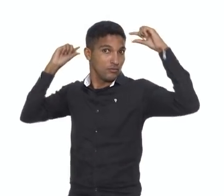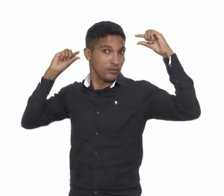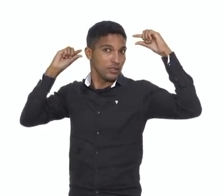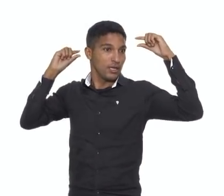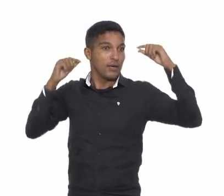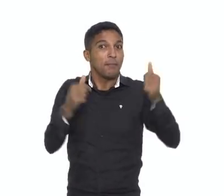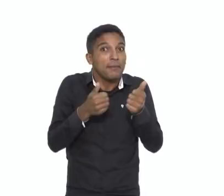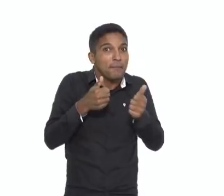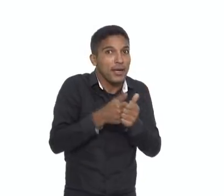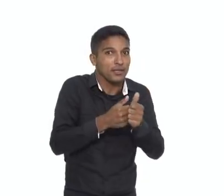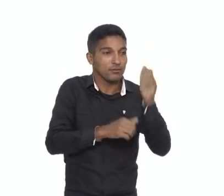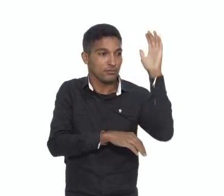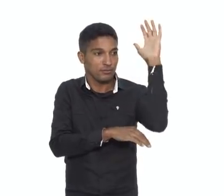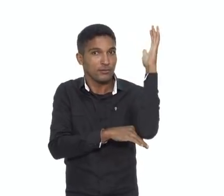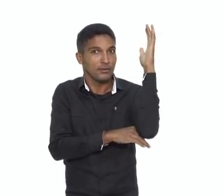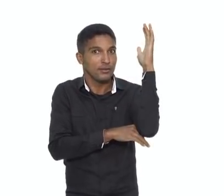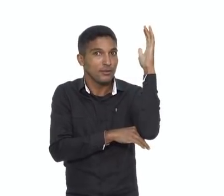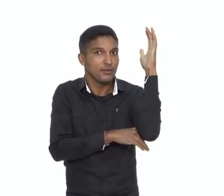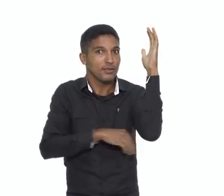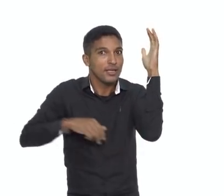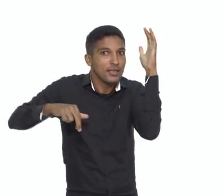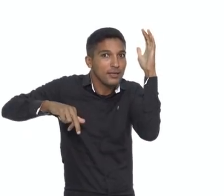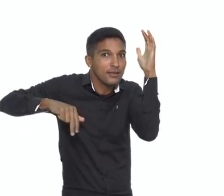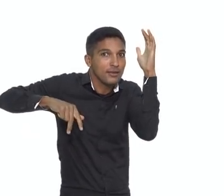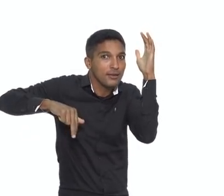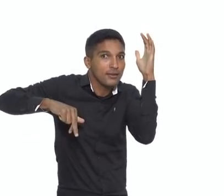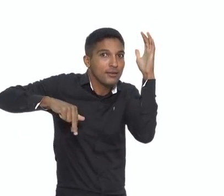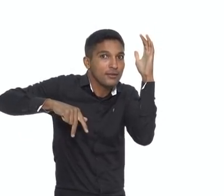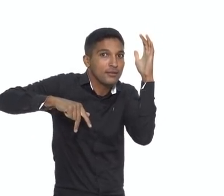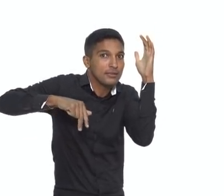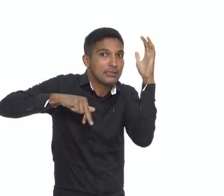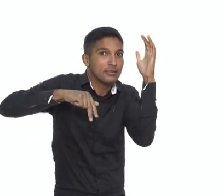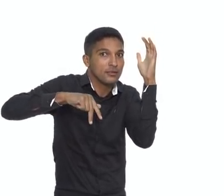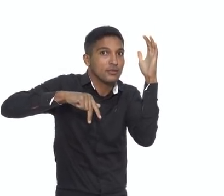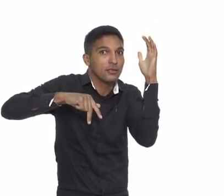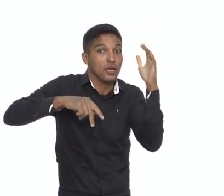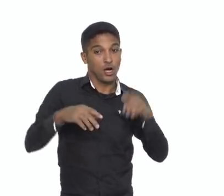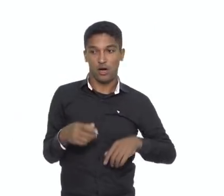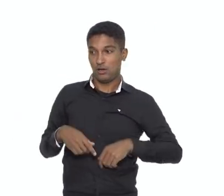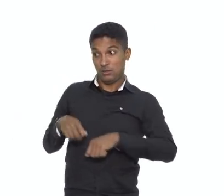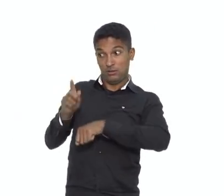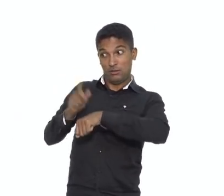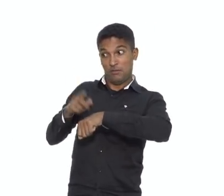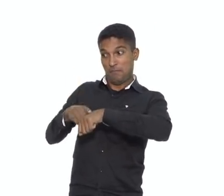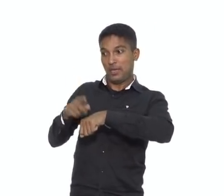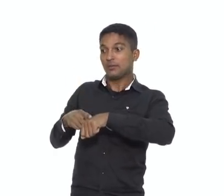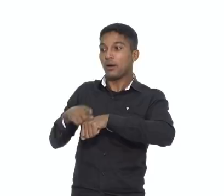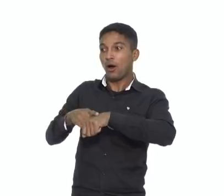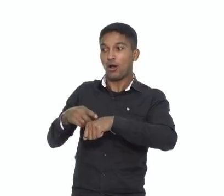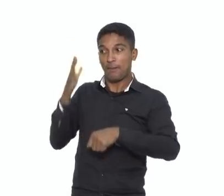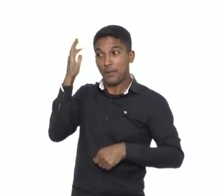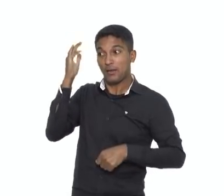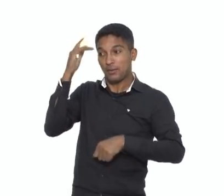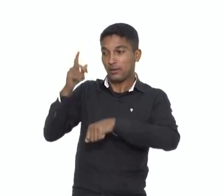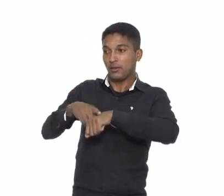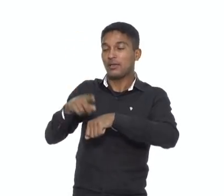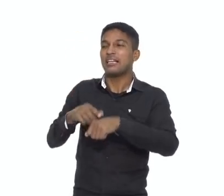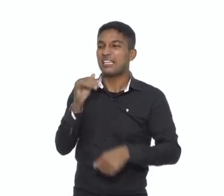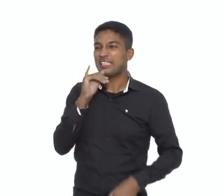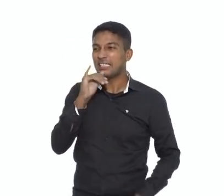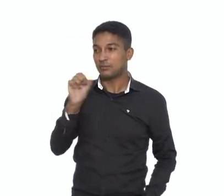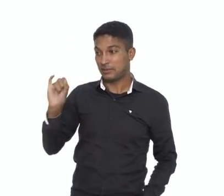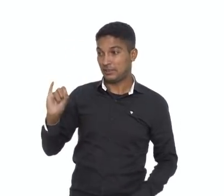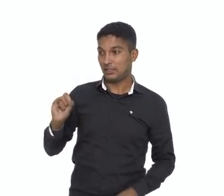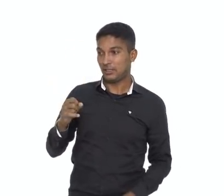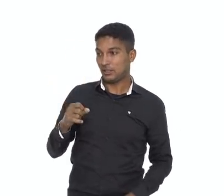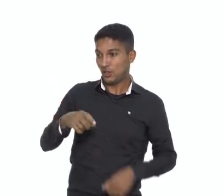Teria sido melhor voltares à mesma hora, disse a raposa. Se tu vens, por exemplo, às 4 da